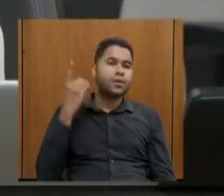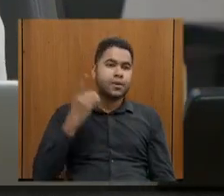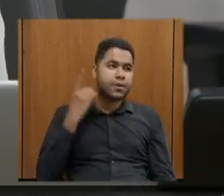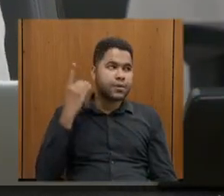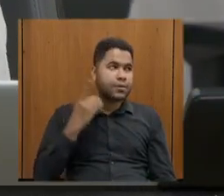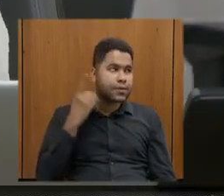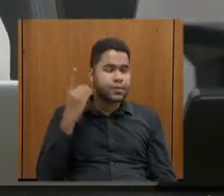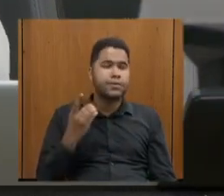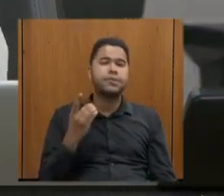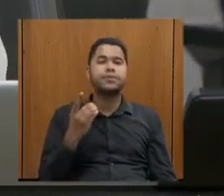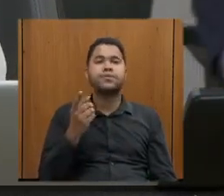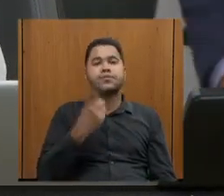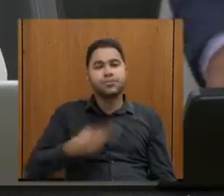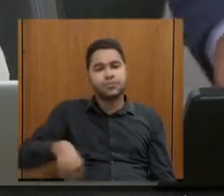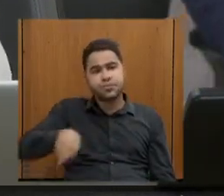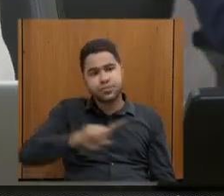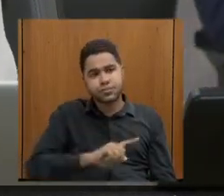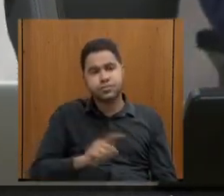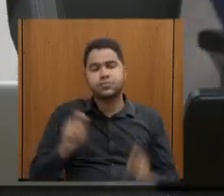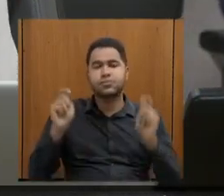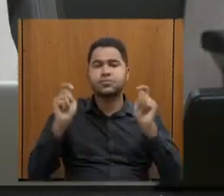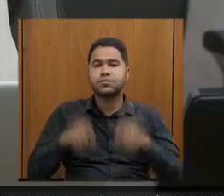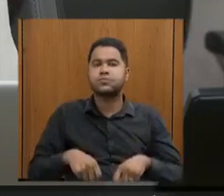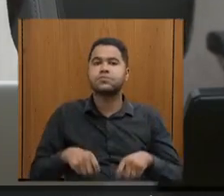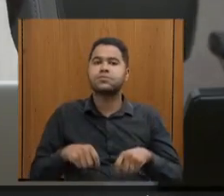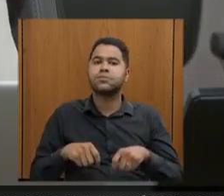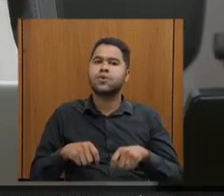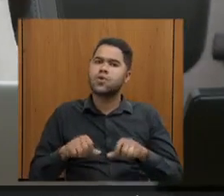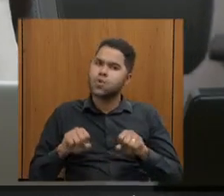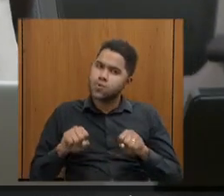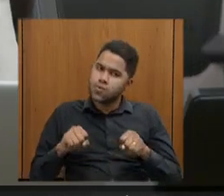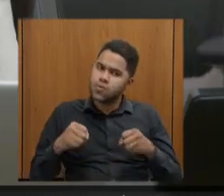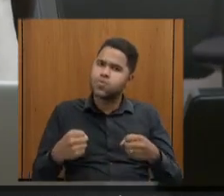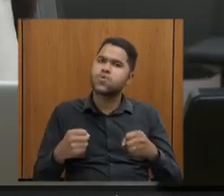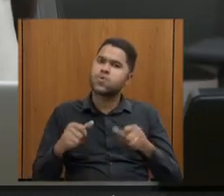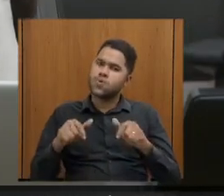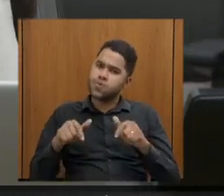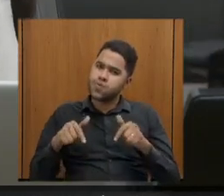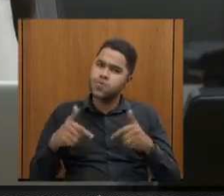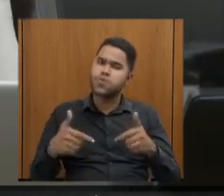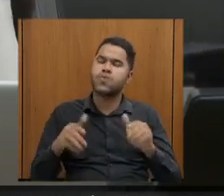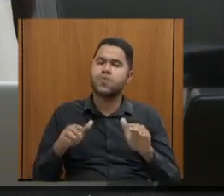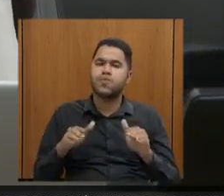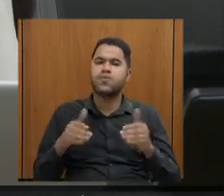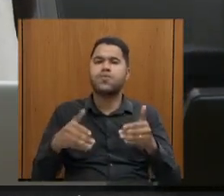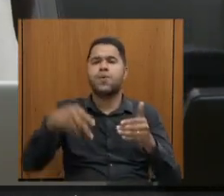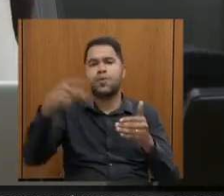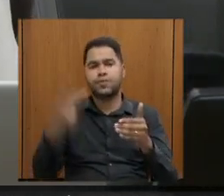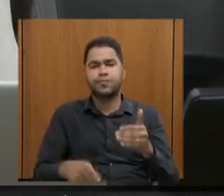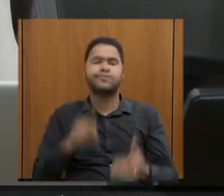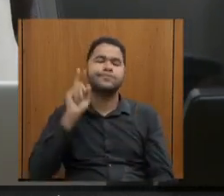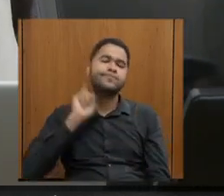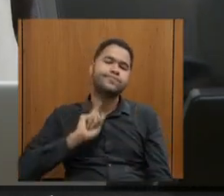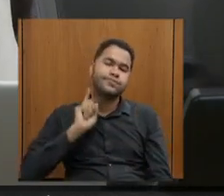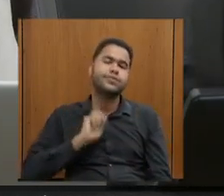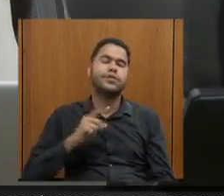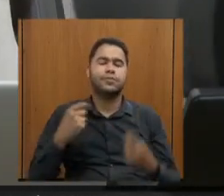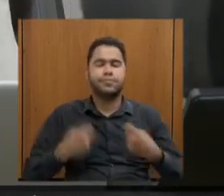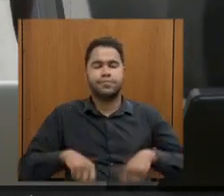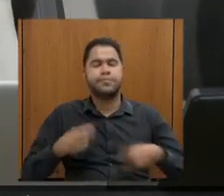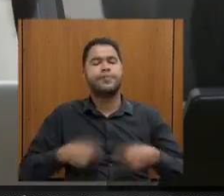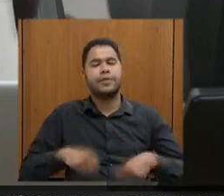que participou para que nós possamos aí unir esforços em prol desse estado que tanto